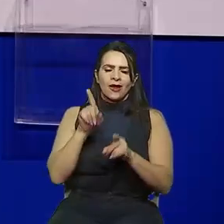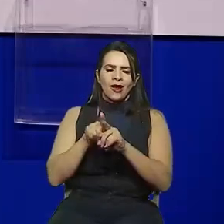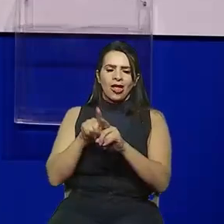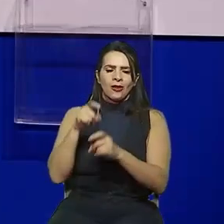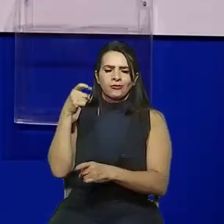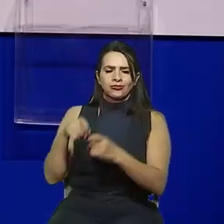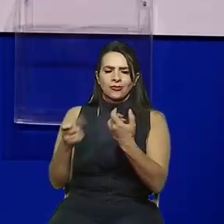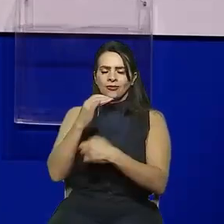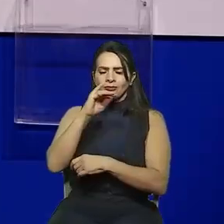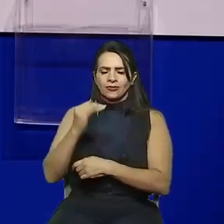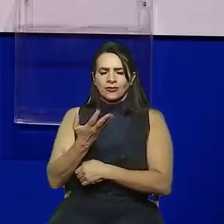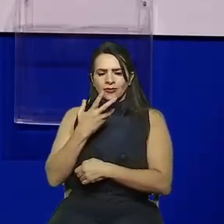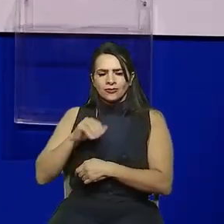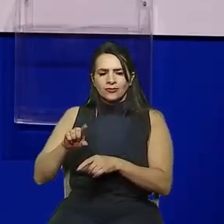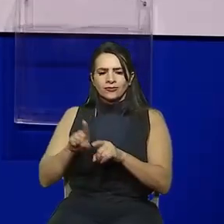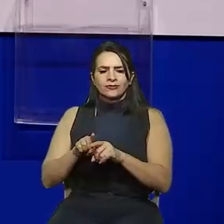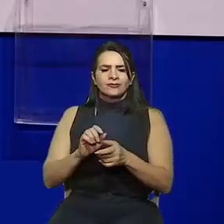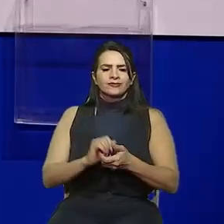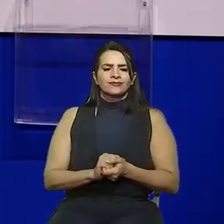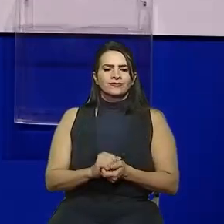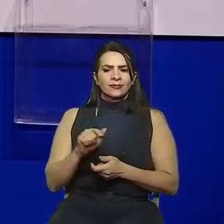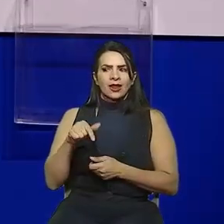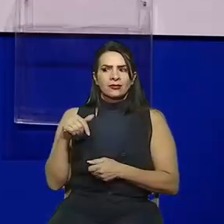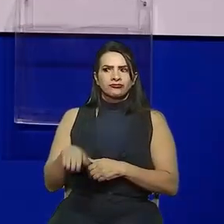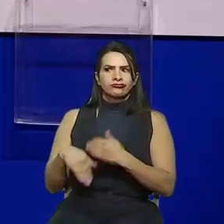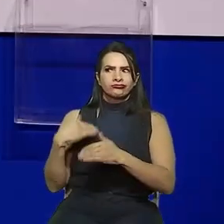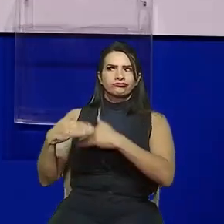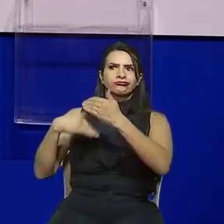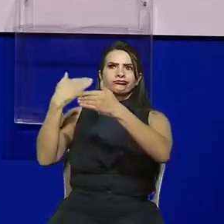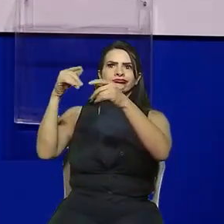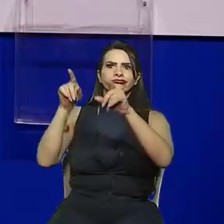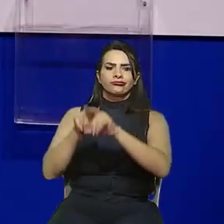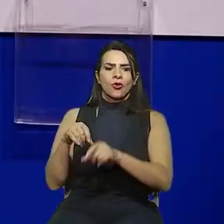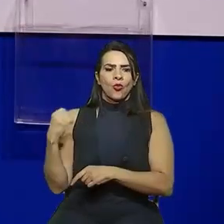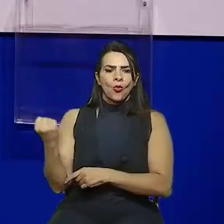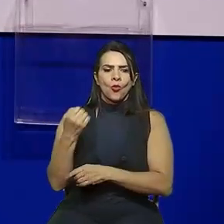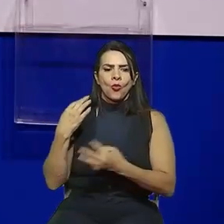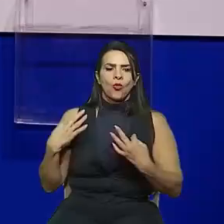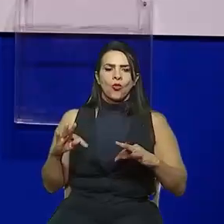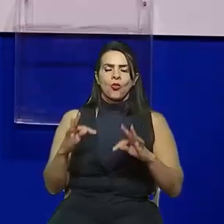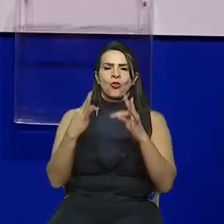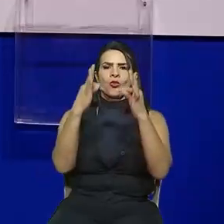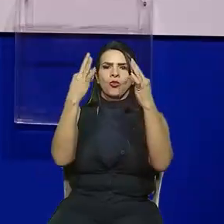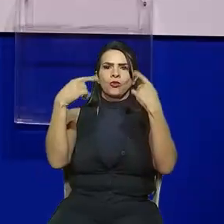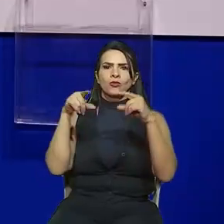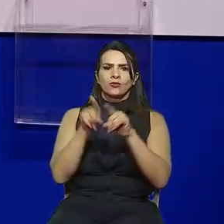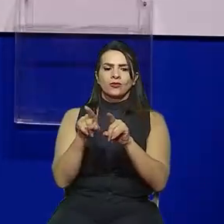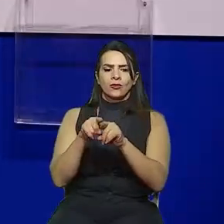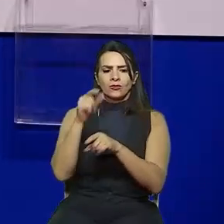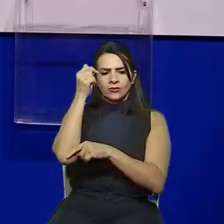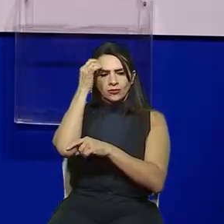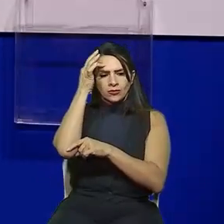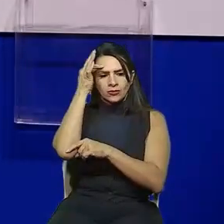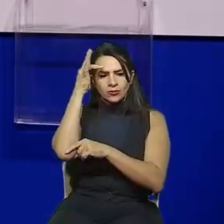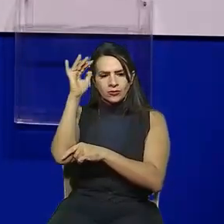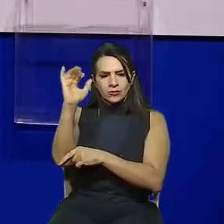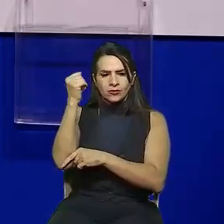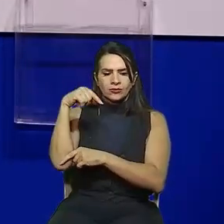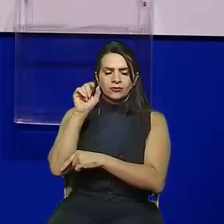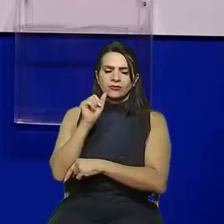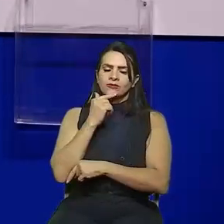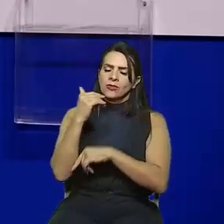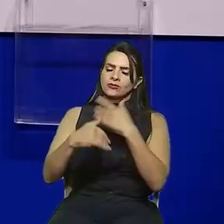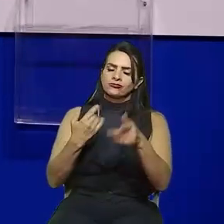pedofilia e à graça. Ali se desenvolveu um extremo grau de tecnologia à tendência filosófica, tornada